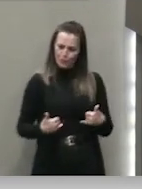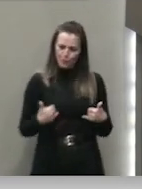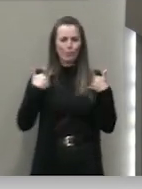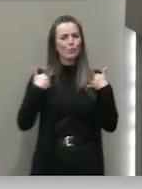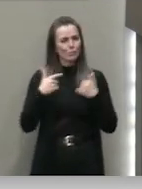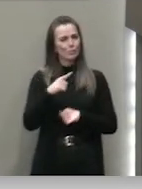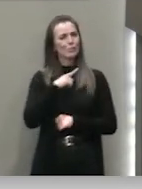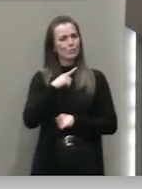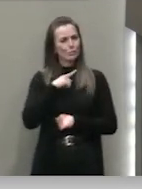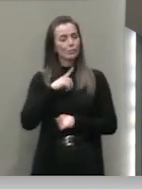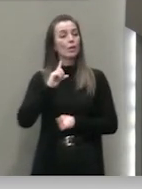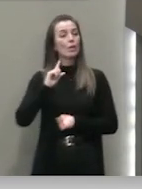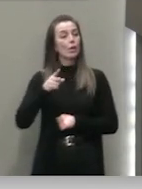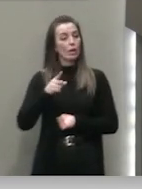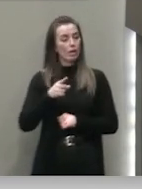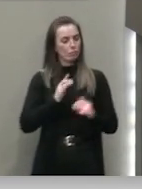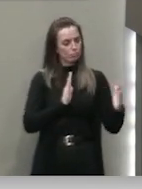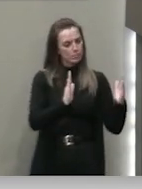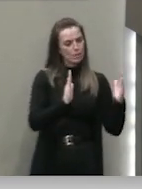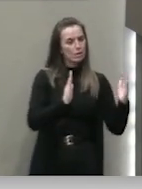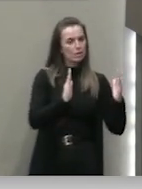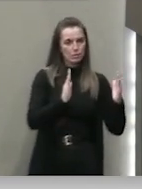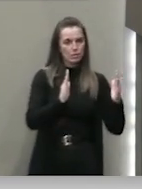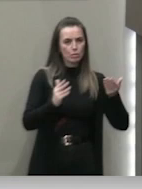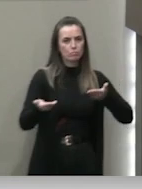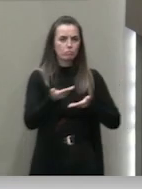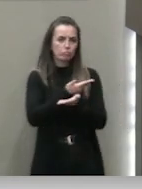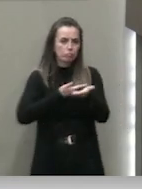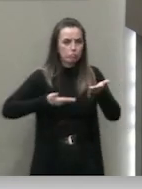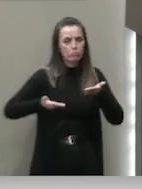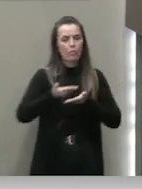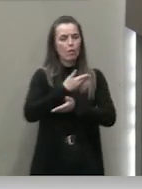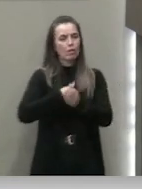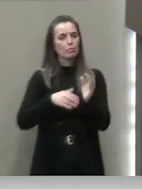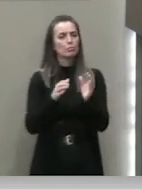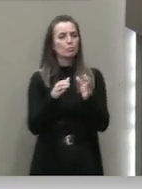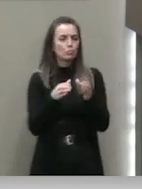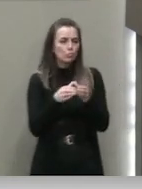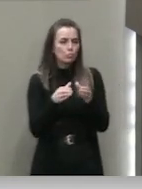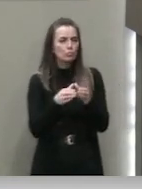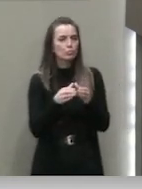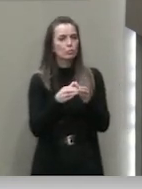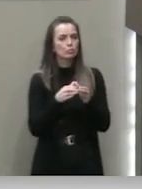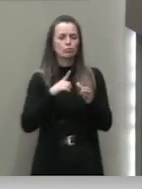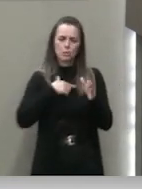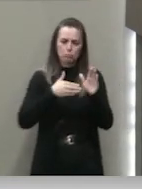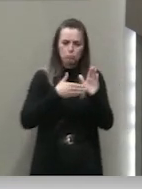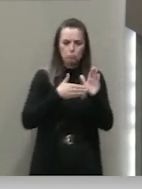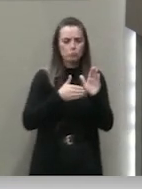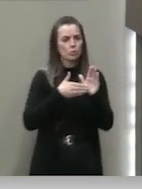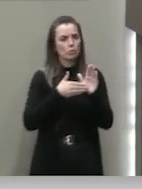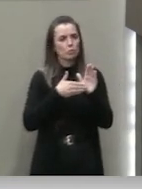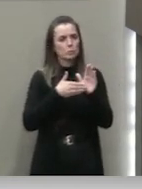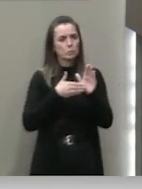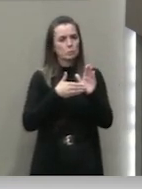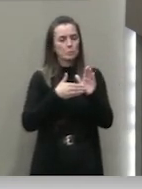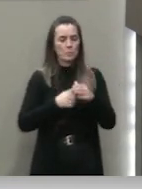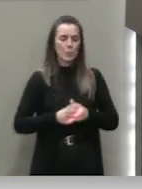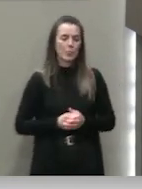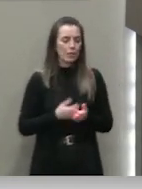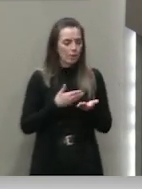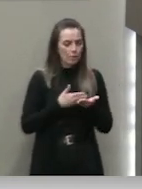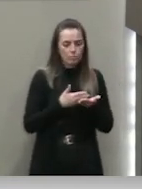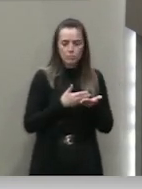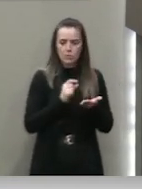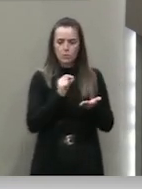ele é coletivo, que ele é participativo, que é propositivo. E que surgiu da